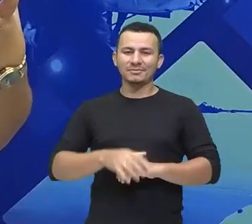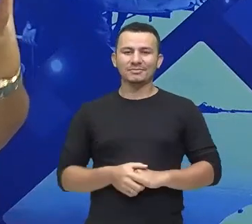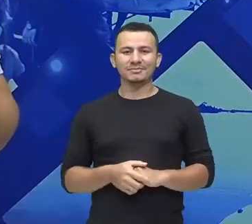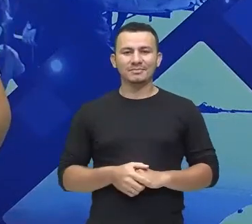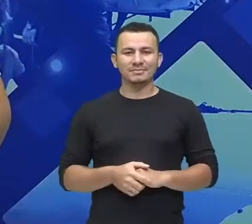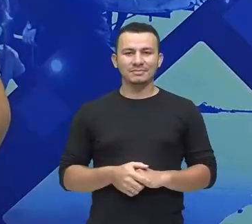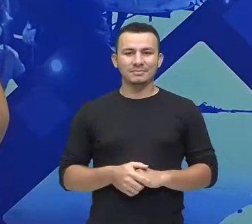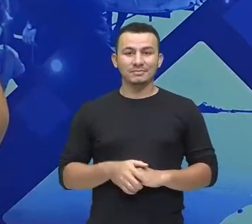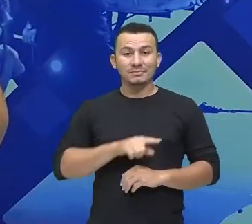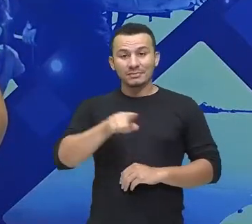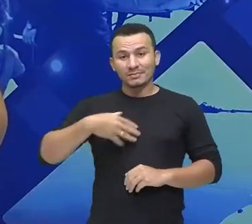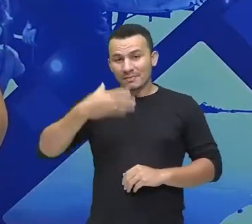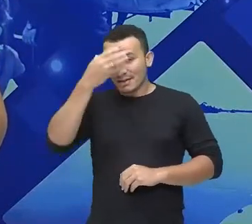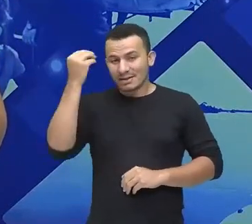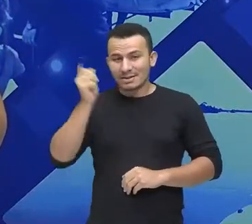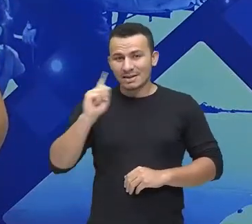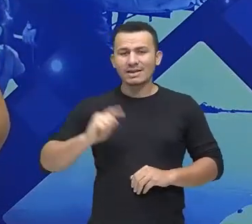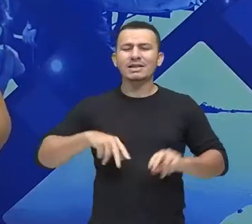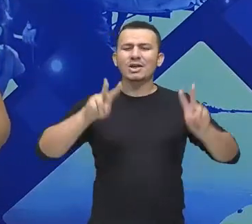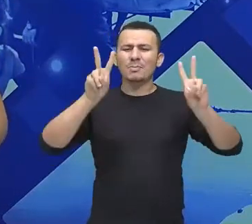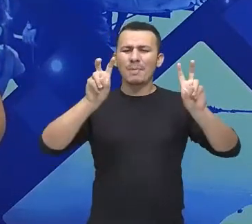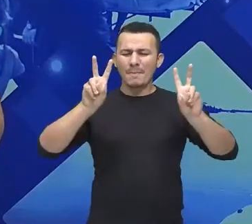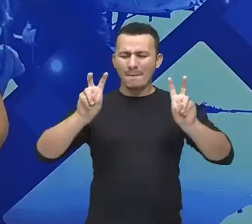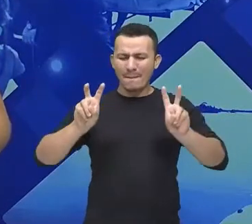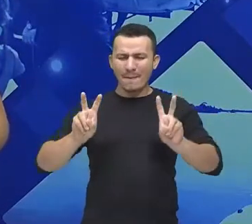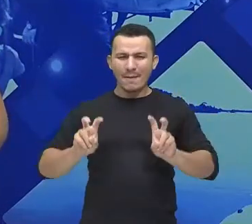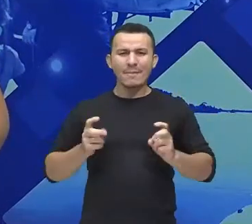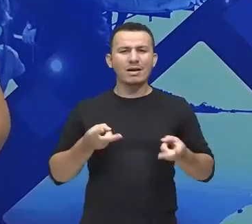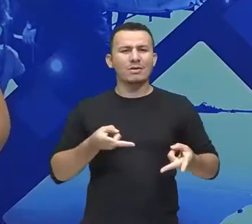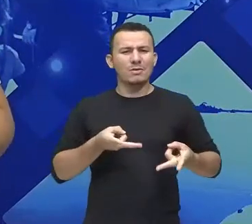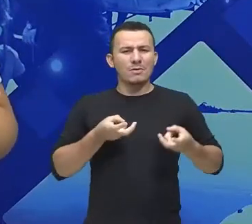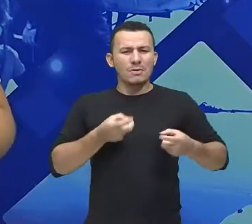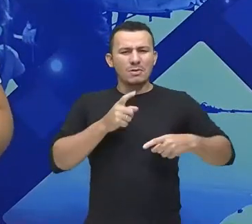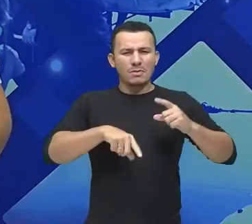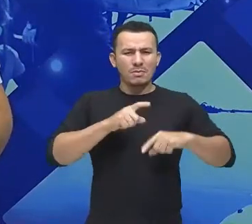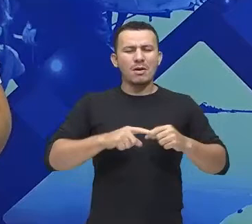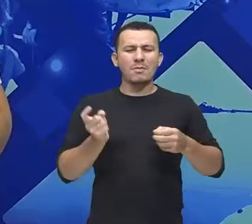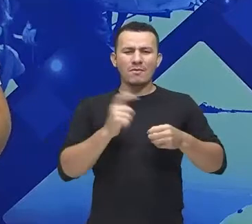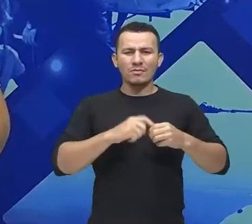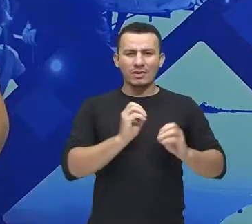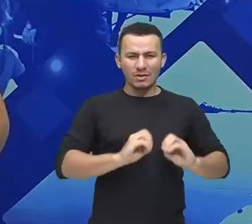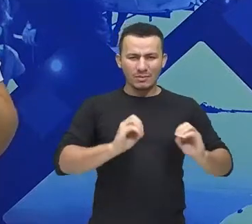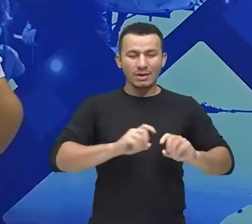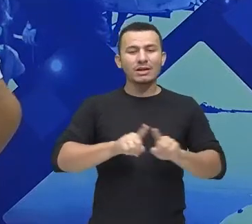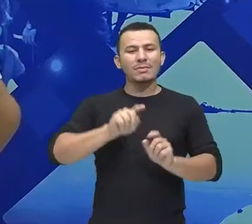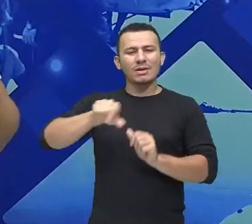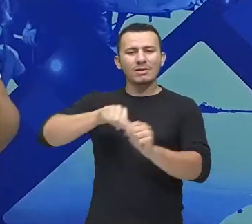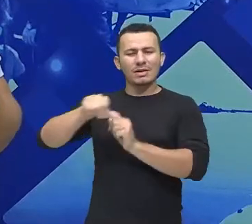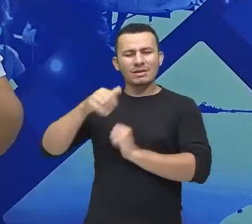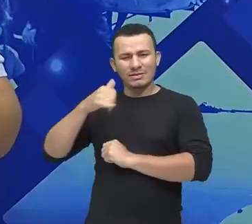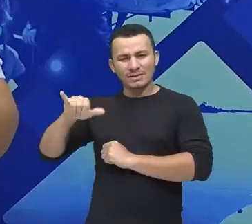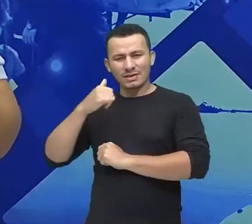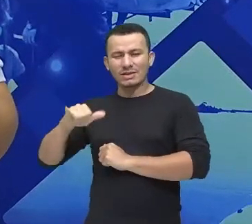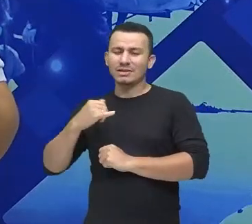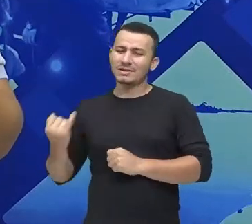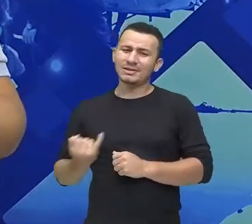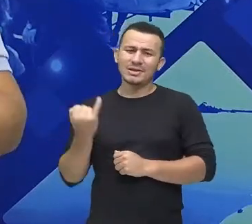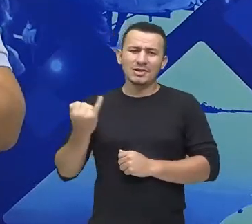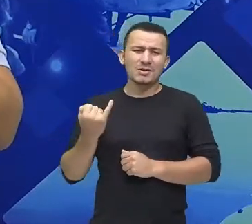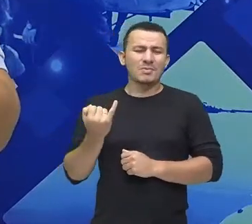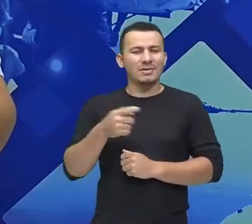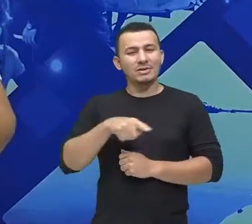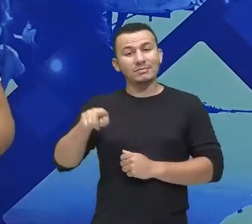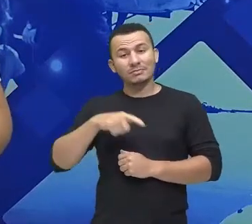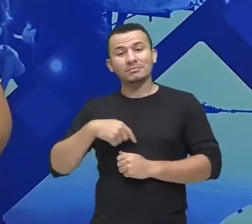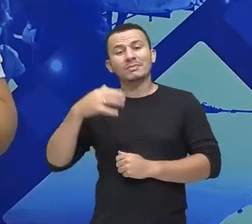Então, não esqueça esses conceitos, combustíveis fósseis, não renováveis, transformação de energia. Eles são super importantes para que